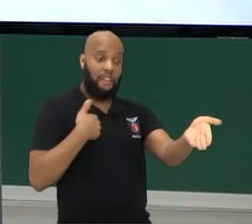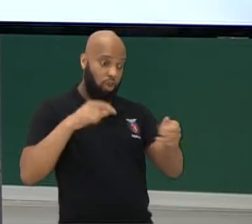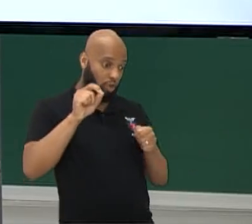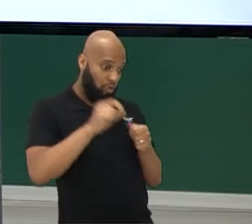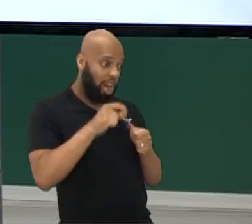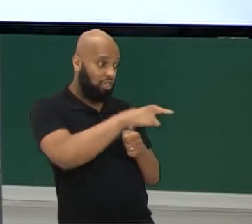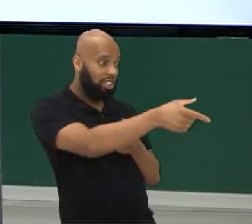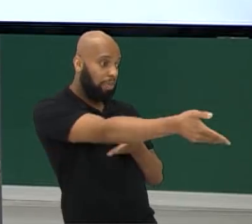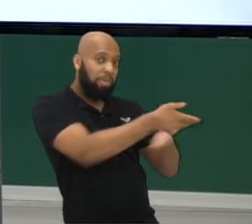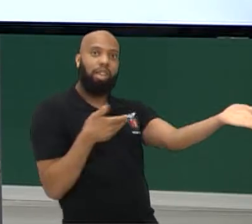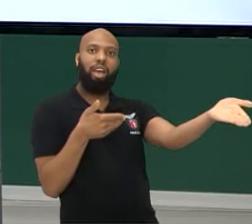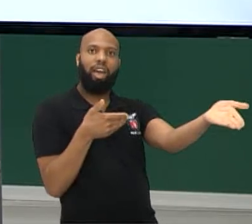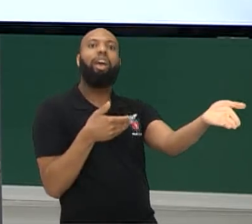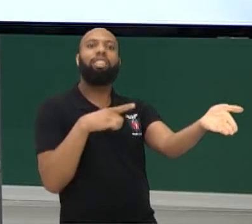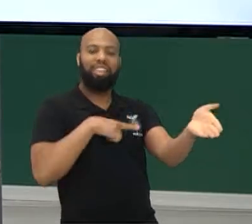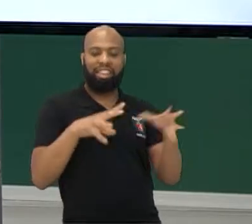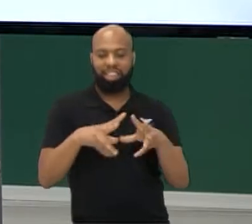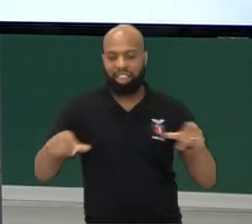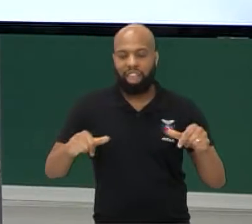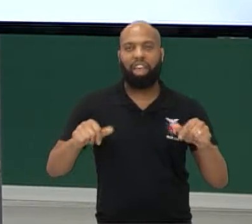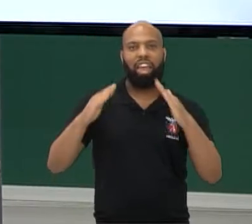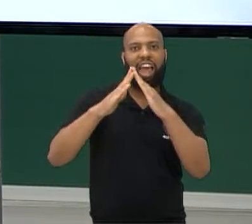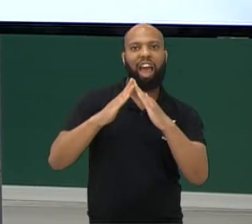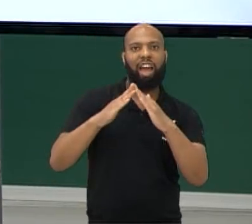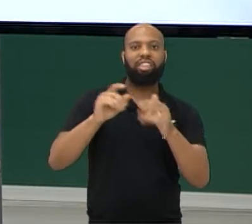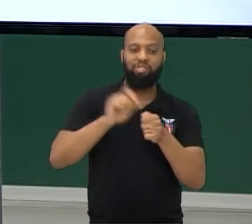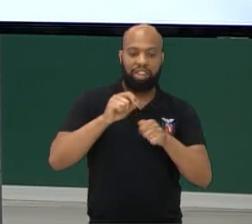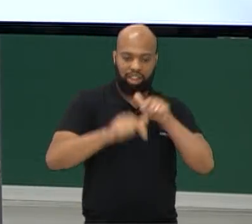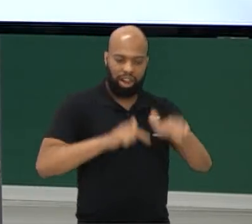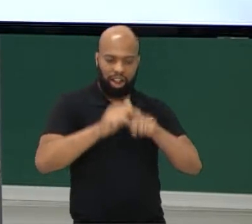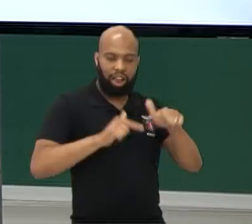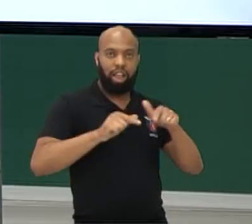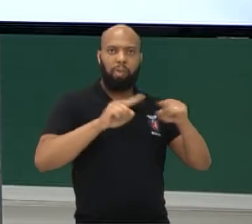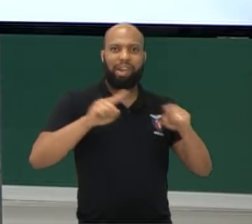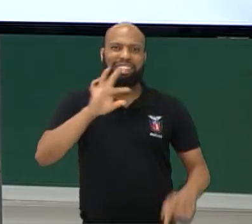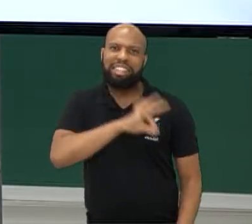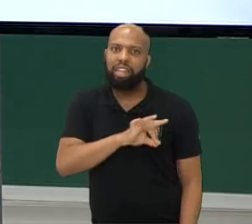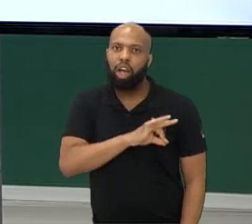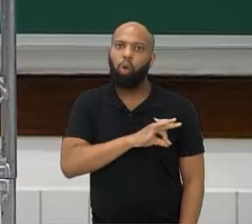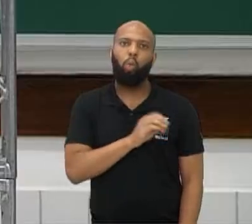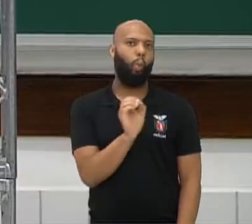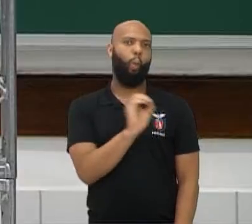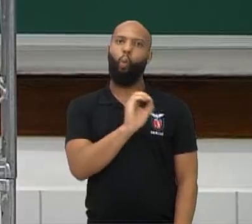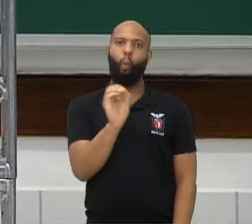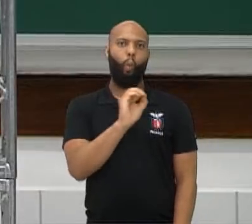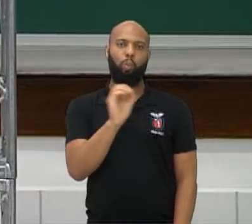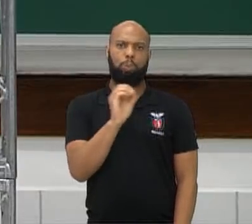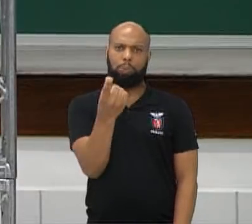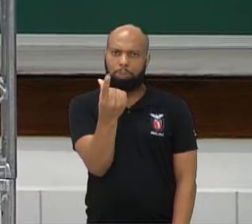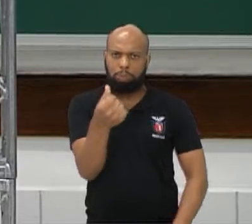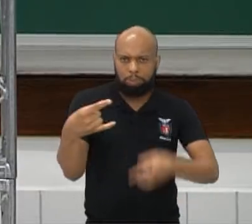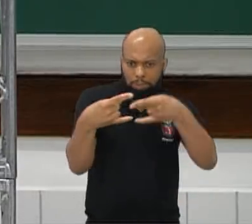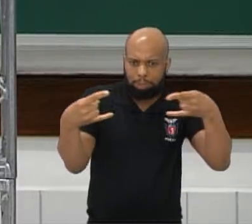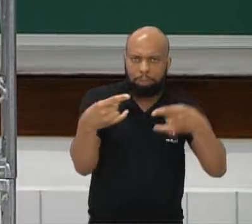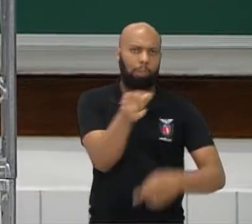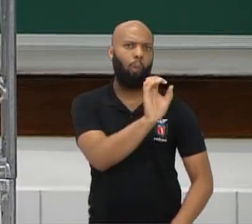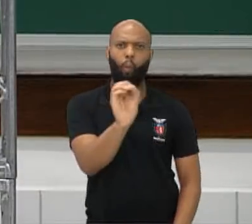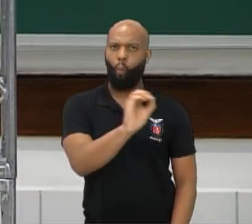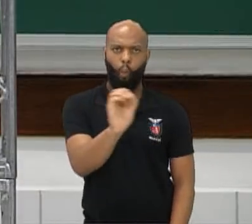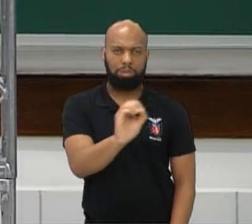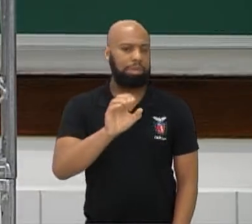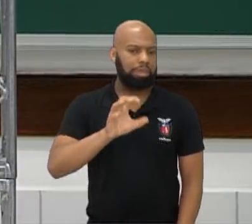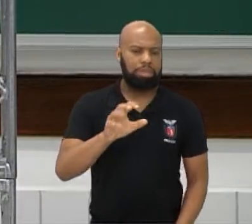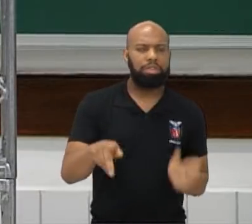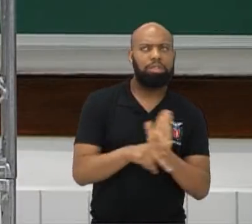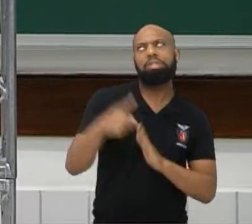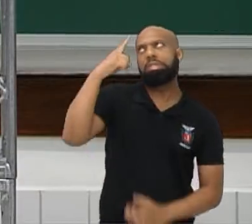né? Trabalhavam e recebiam terras, recebiam moradia, mas veja, ninguém recebia salário, não existia dinheiro, né? Essa ideia